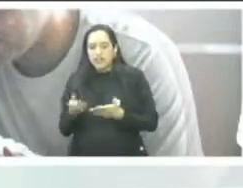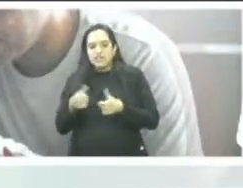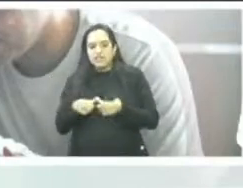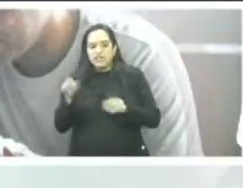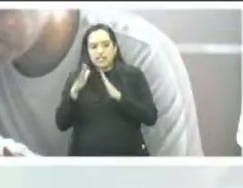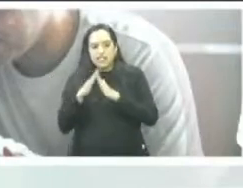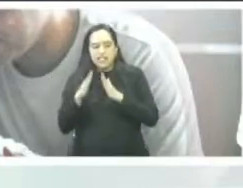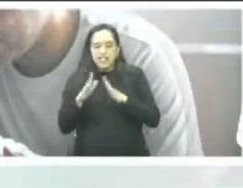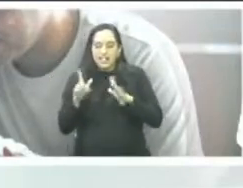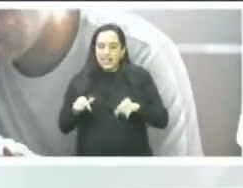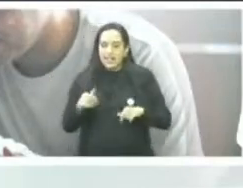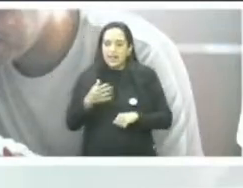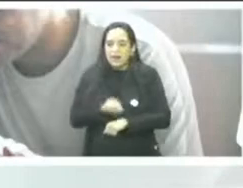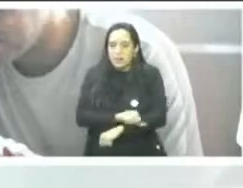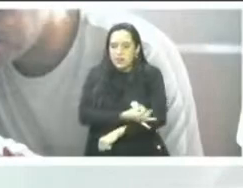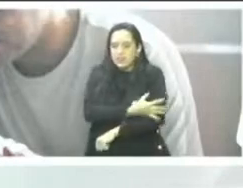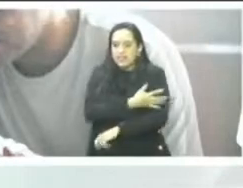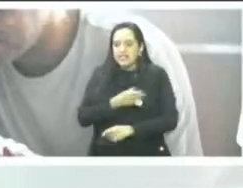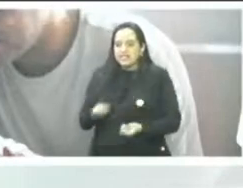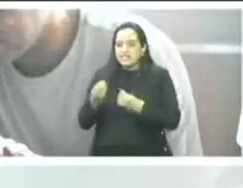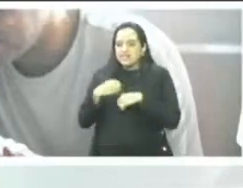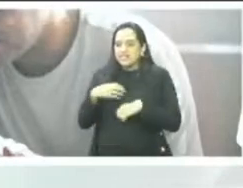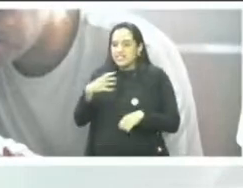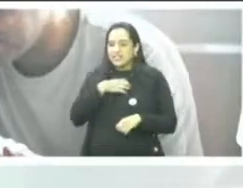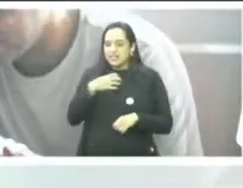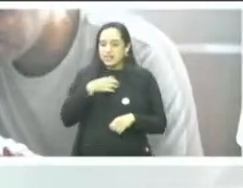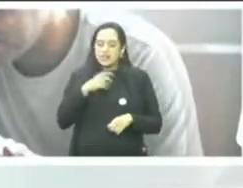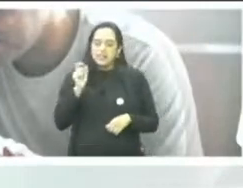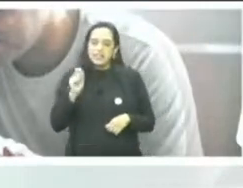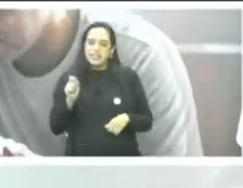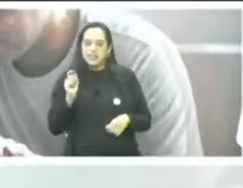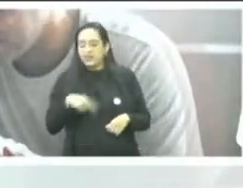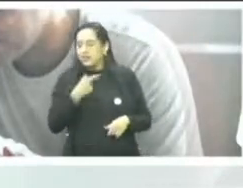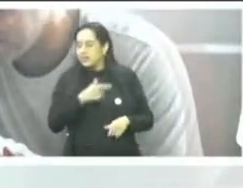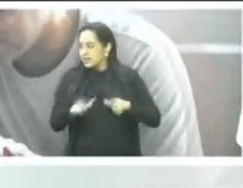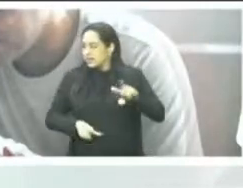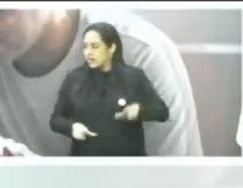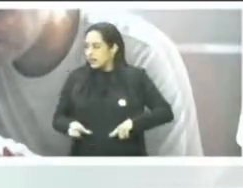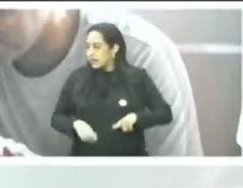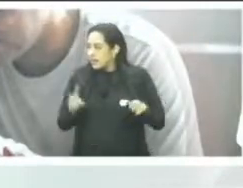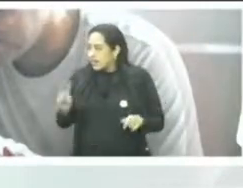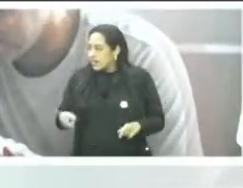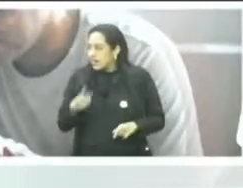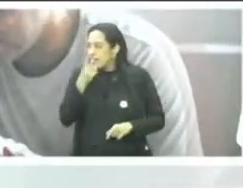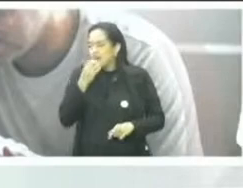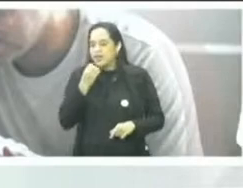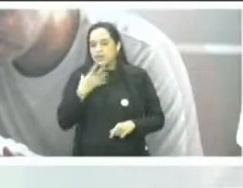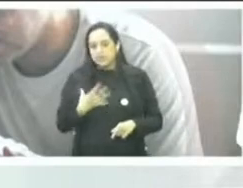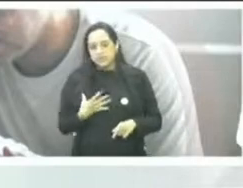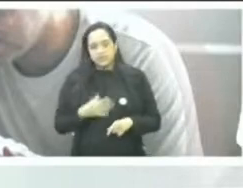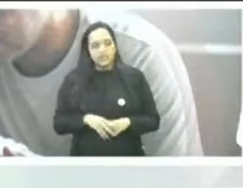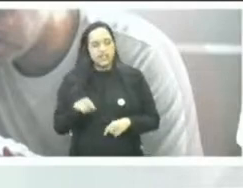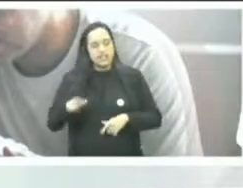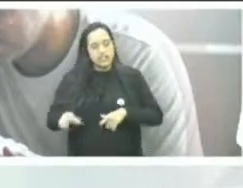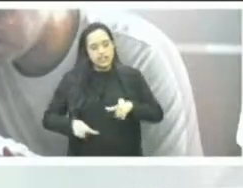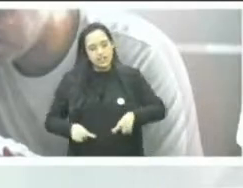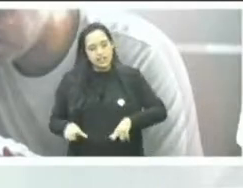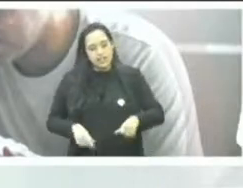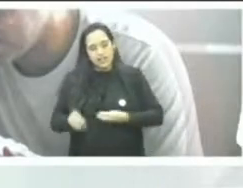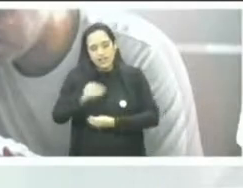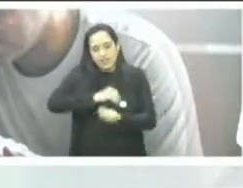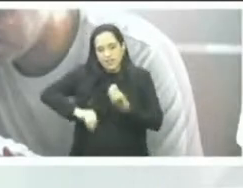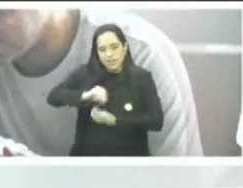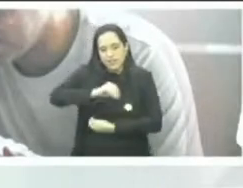É emocionante, dá para nós essa sensação de que o nosso trabalho vale a pena. E esse nosso trabalho envolve as